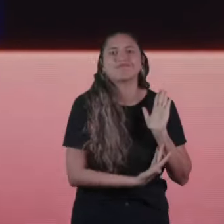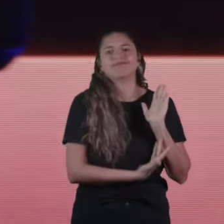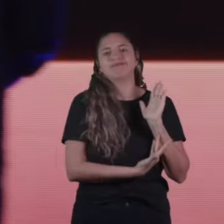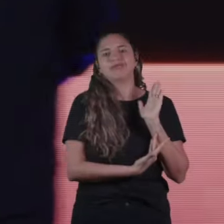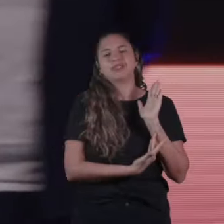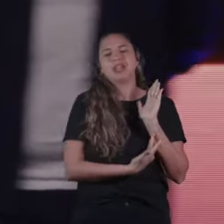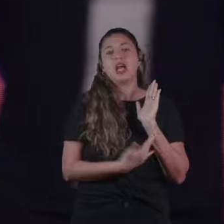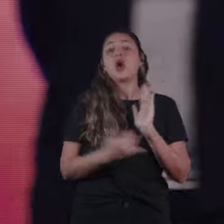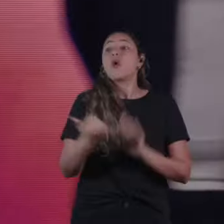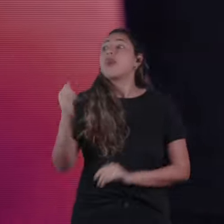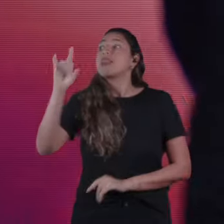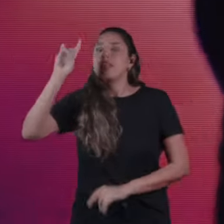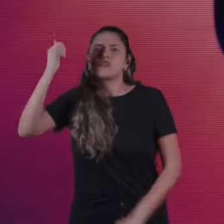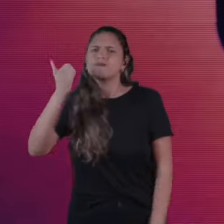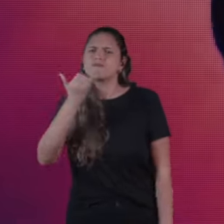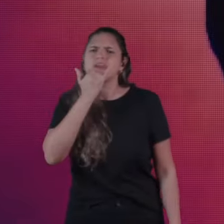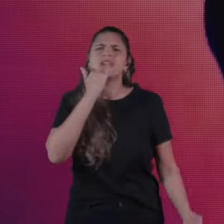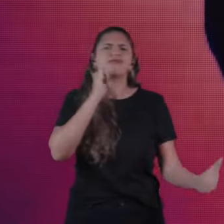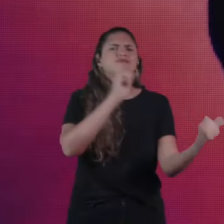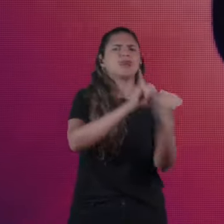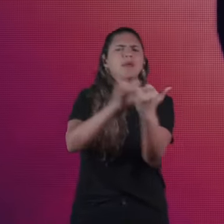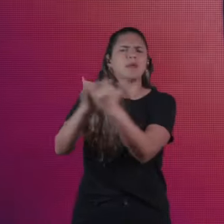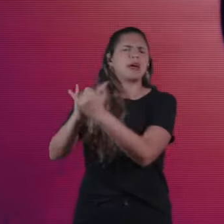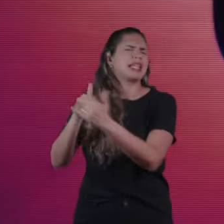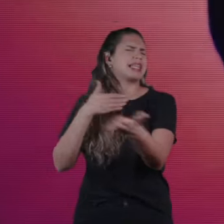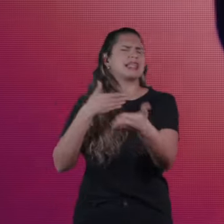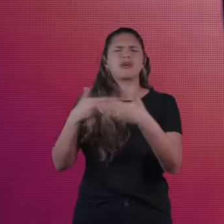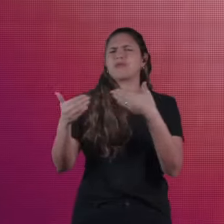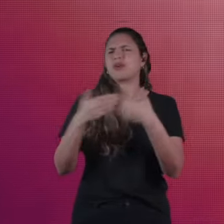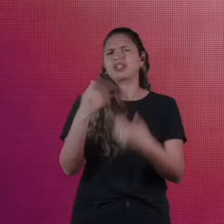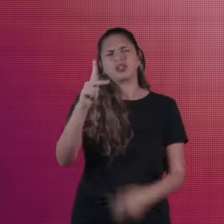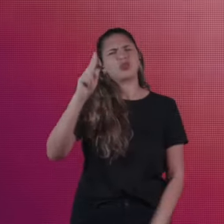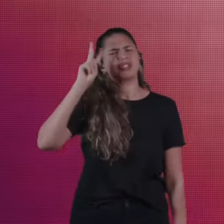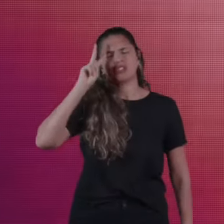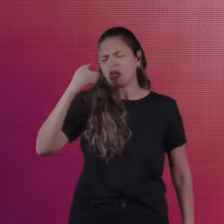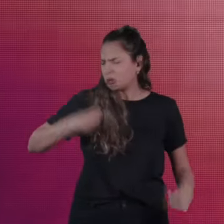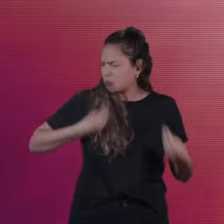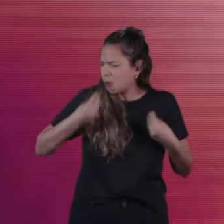está disponível para você, não importa qual seja a sua história.